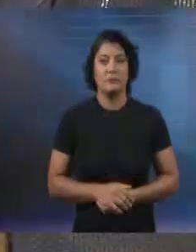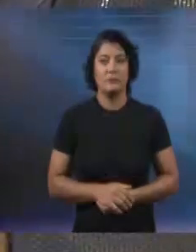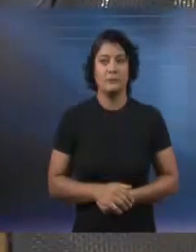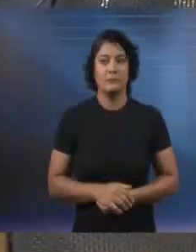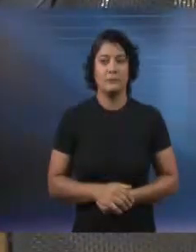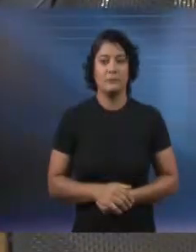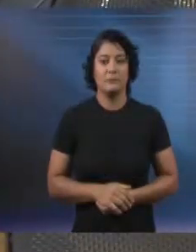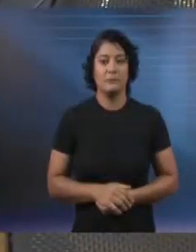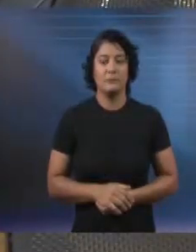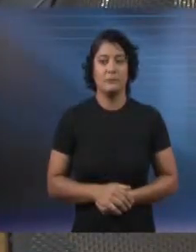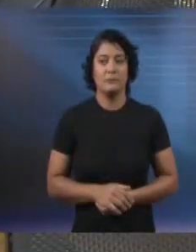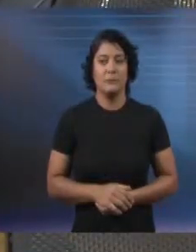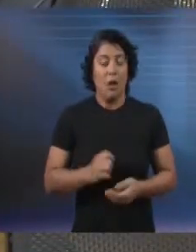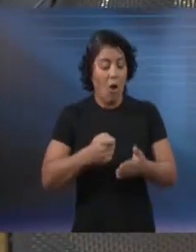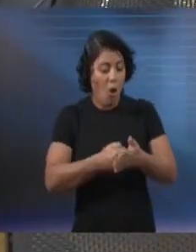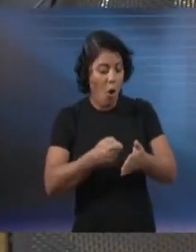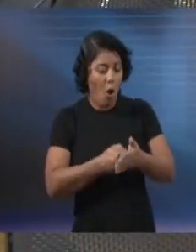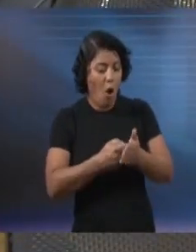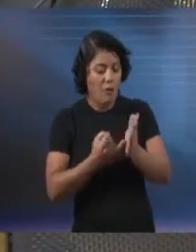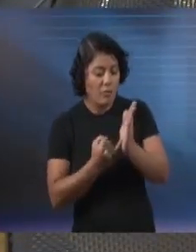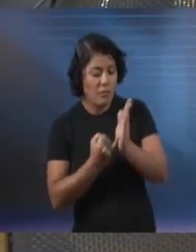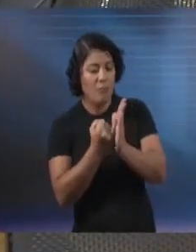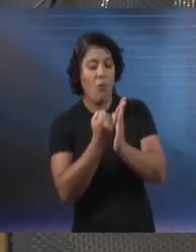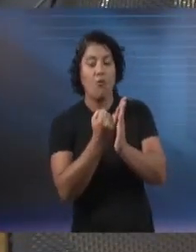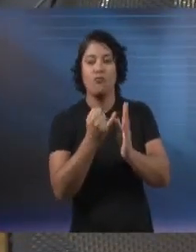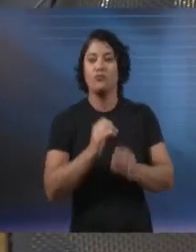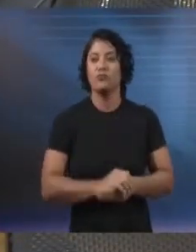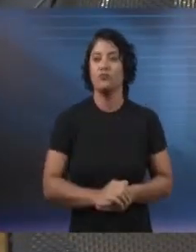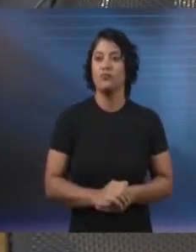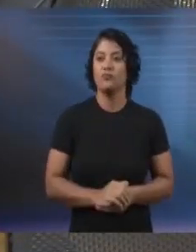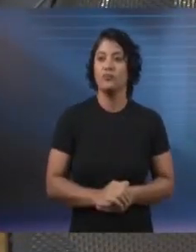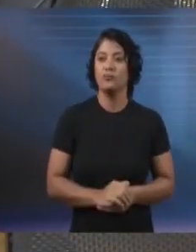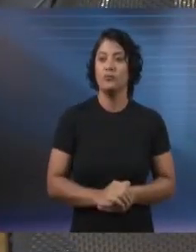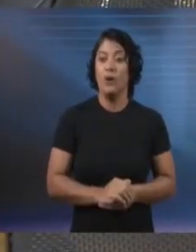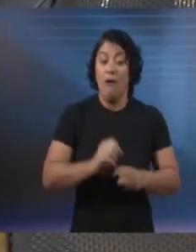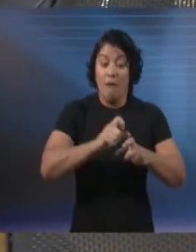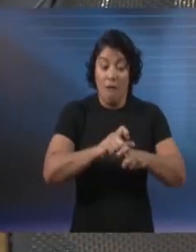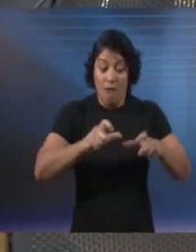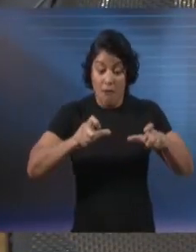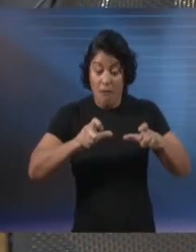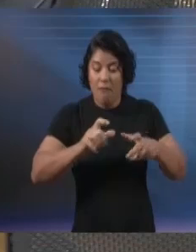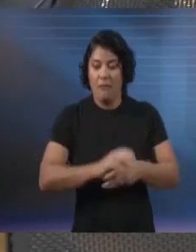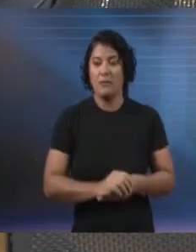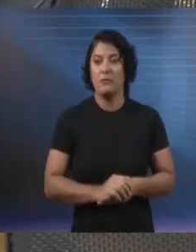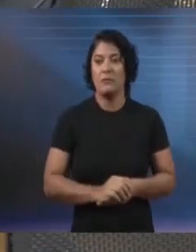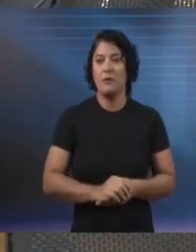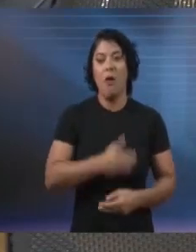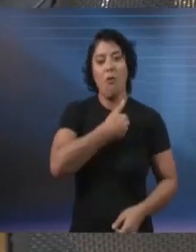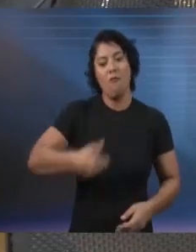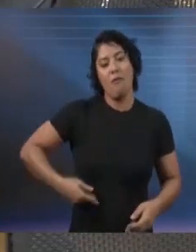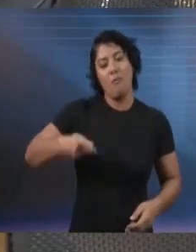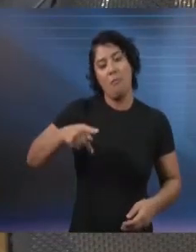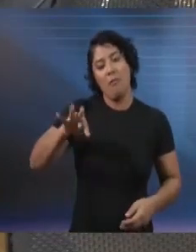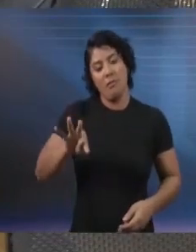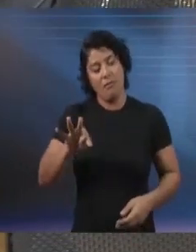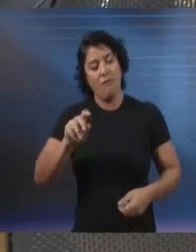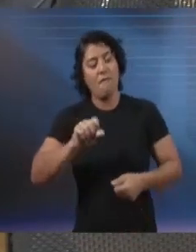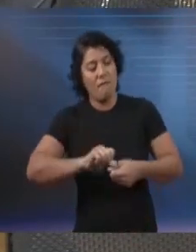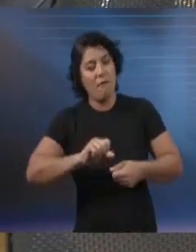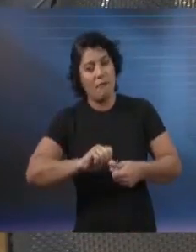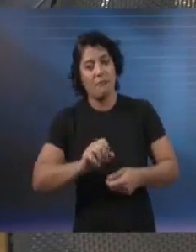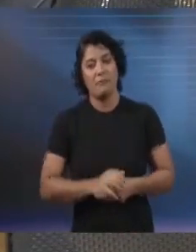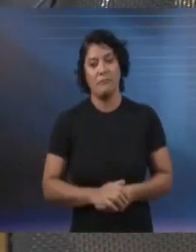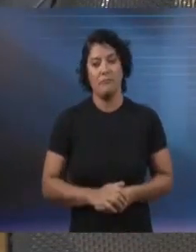da cobrança de impostos vorais que o governo PT tem inserido no nosso país. Além disso,